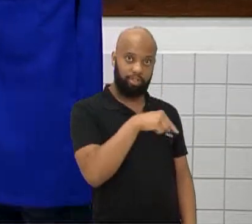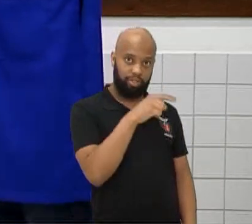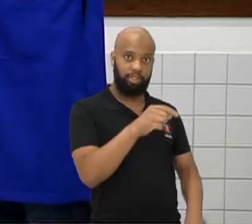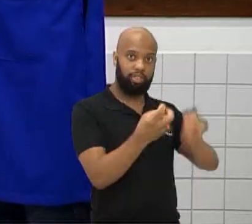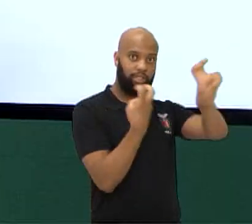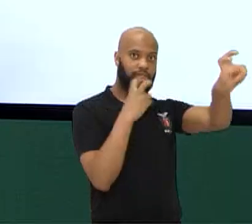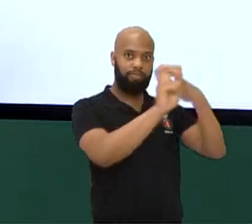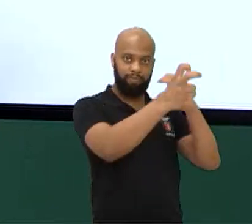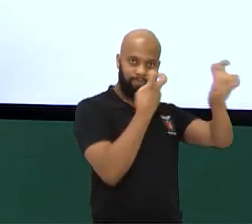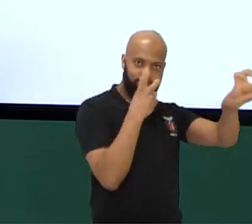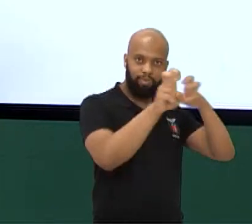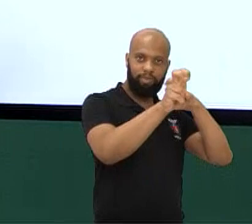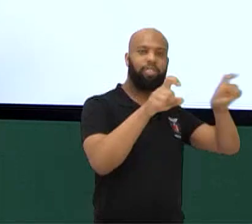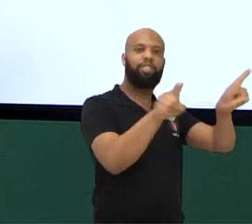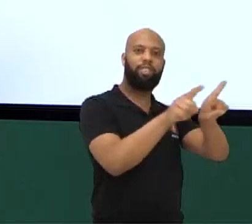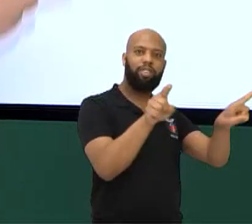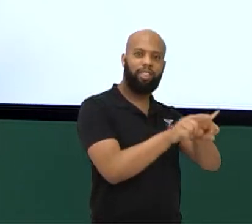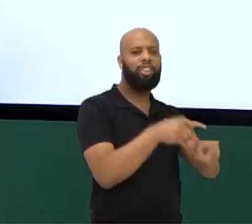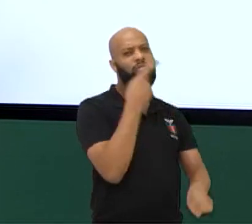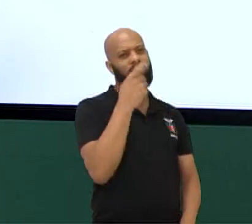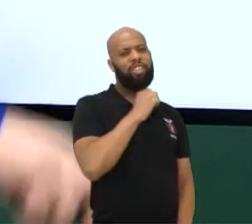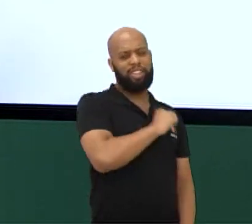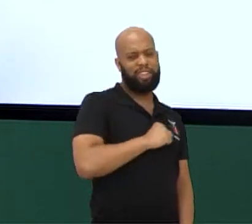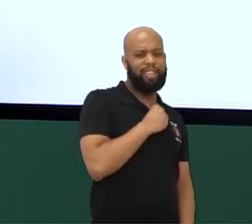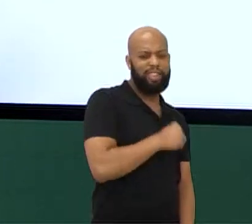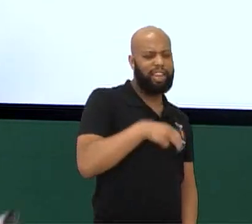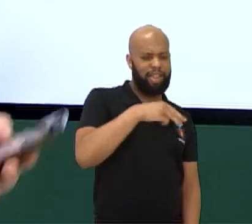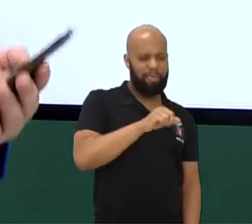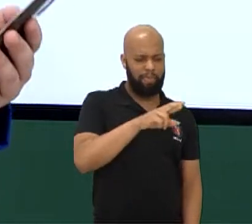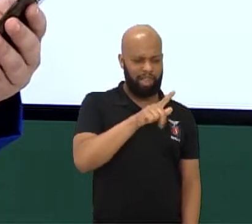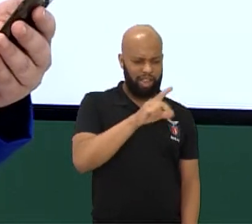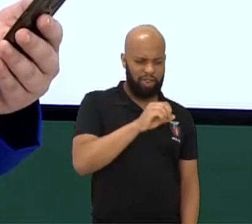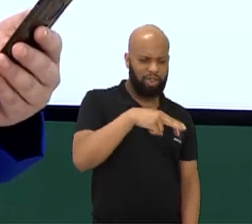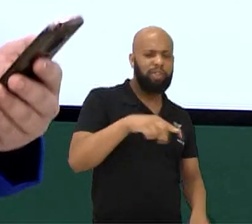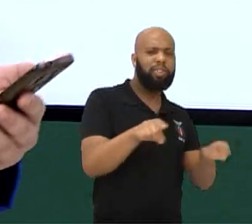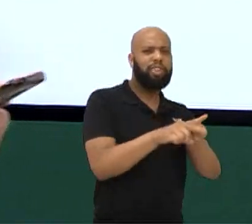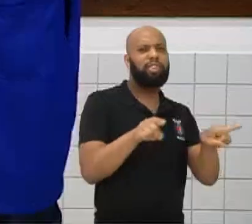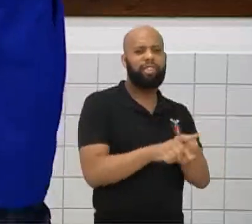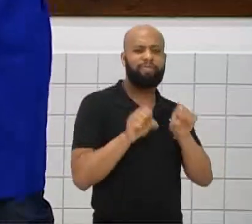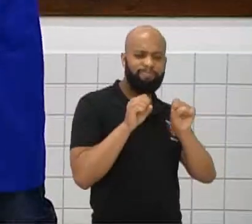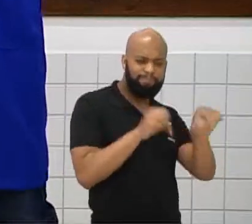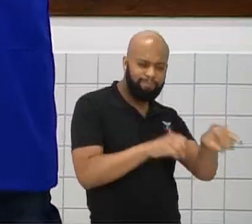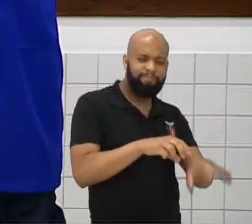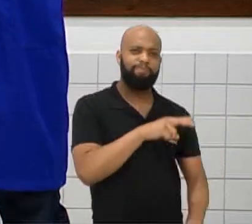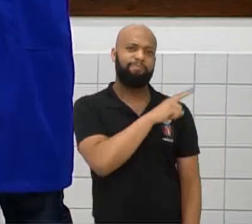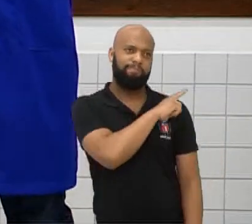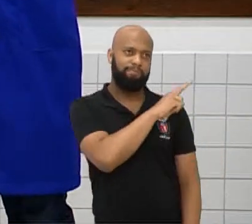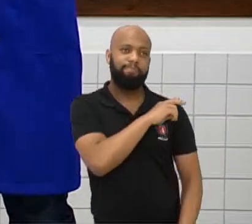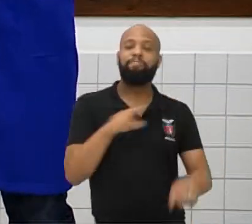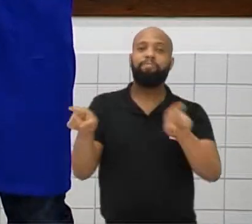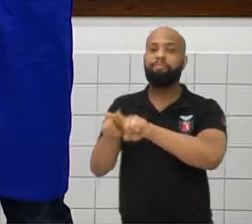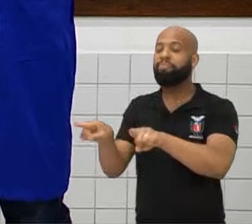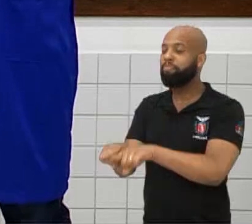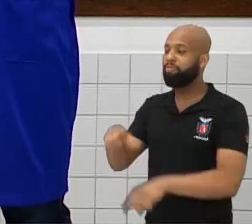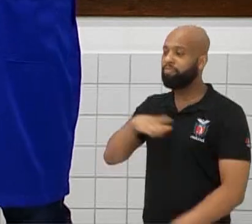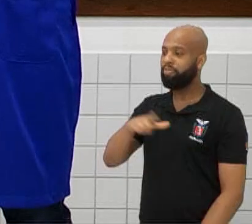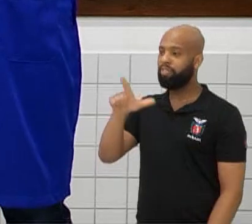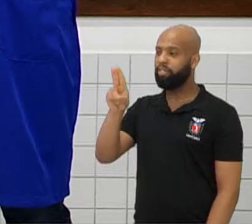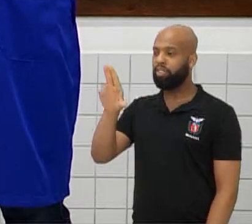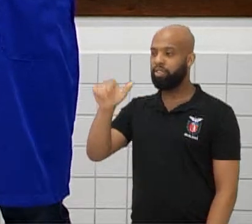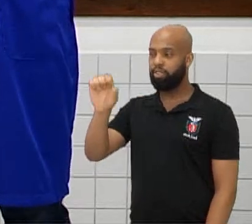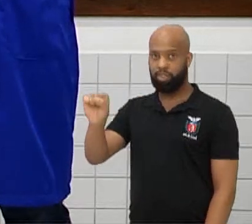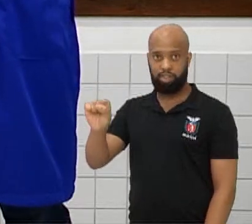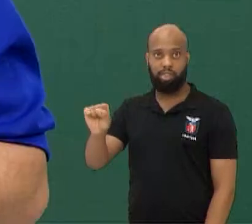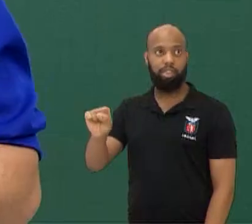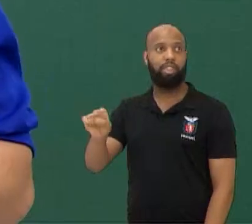aí, mandando um parabéns e dizendo que tá com saudades do Marlon aqui dando aula pro segundo ano. Ainda tem o Lucas, da